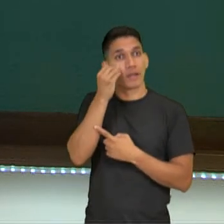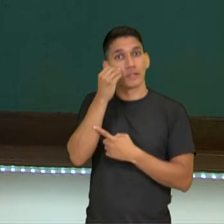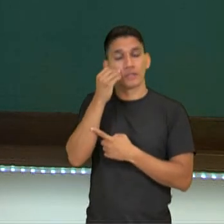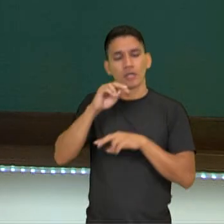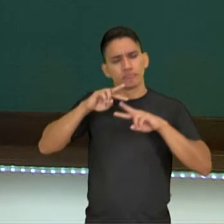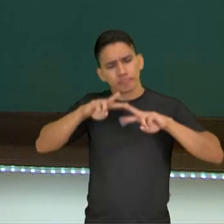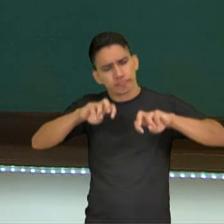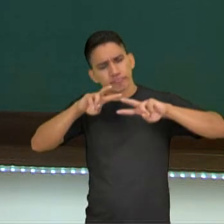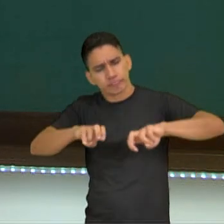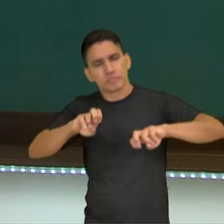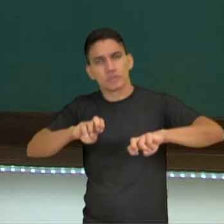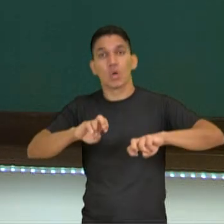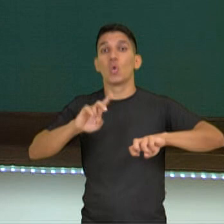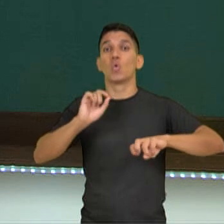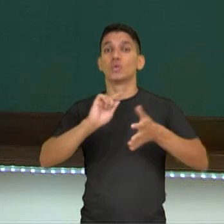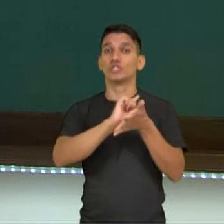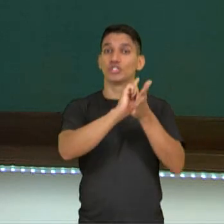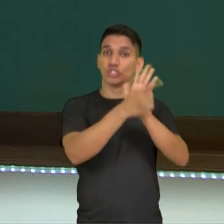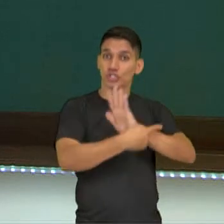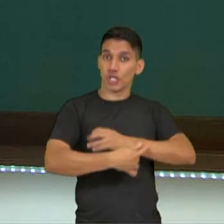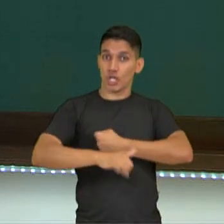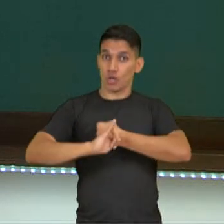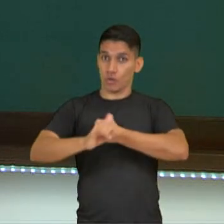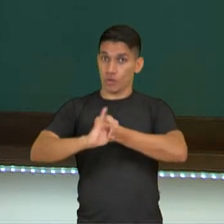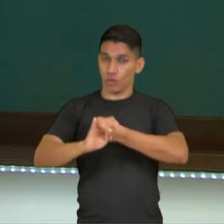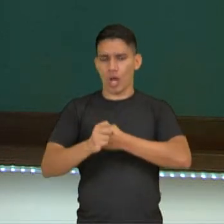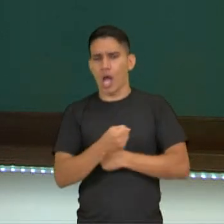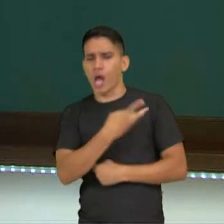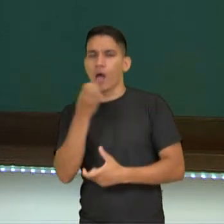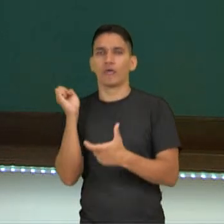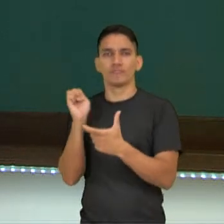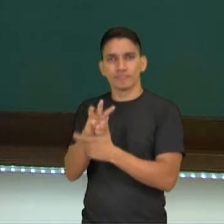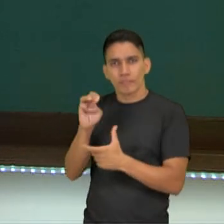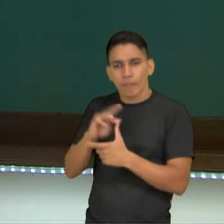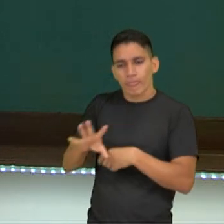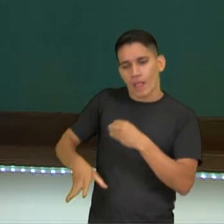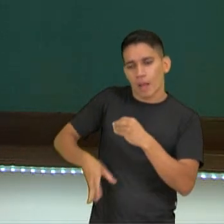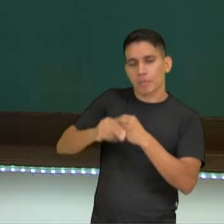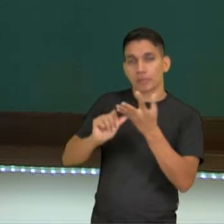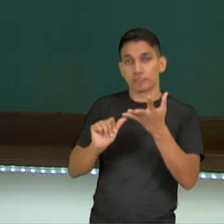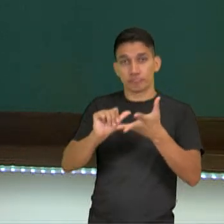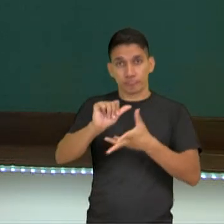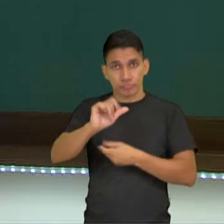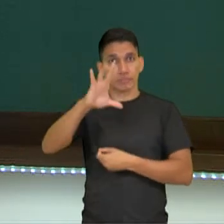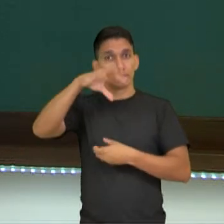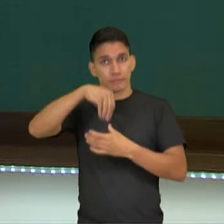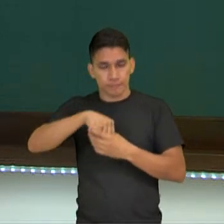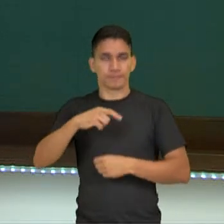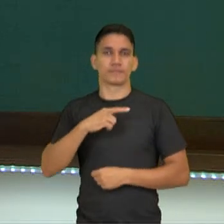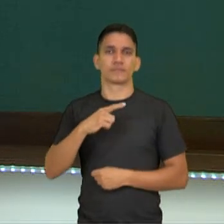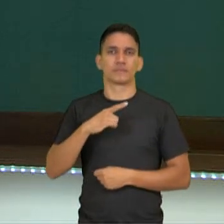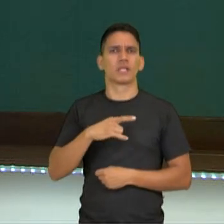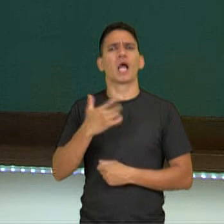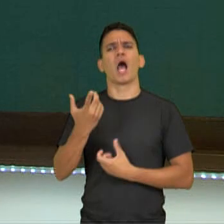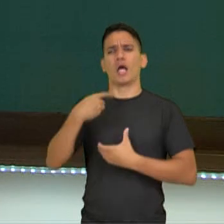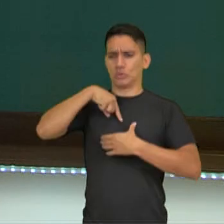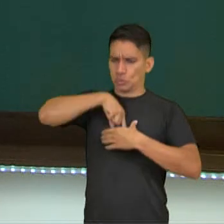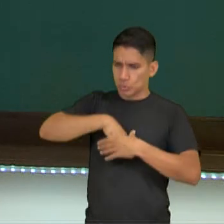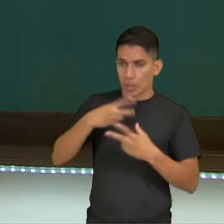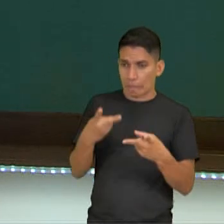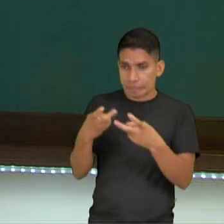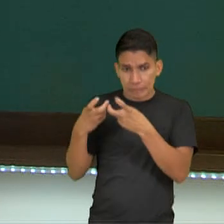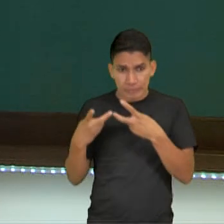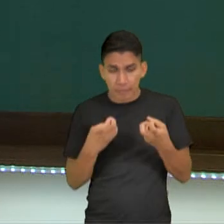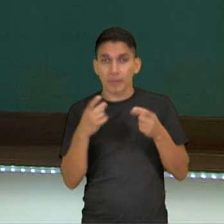gênero crônica, né? Exploramos alguns aspectos dos elementos composicionais, né? Analisamos a subjetividade, as figuras